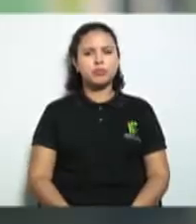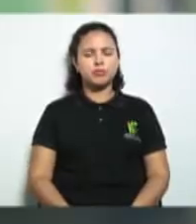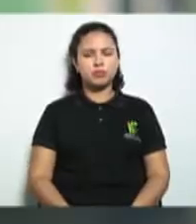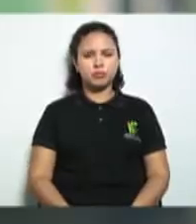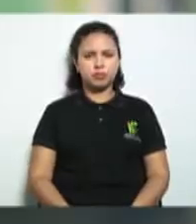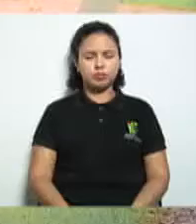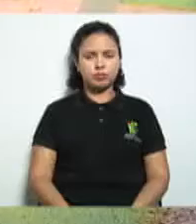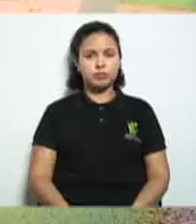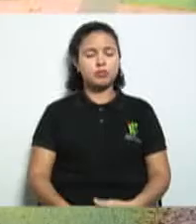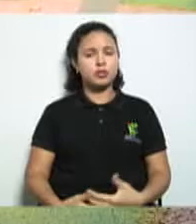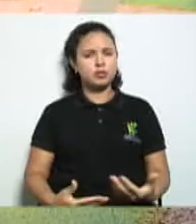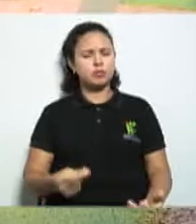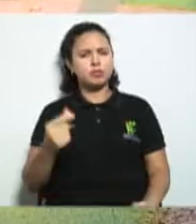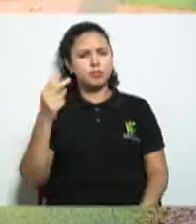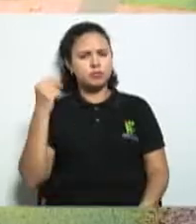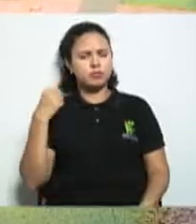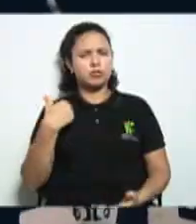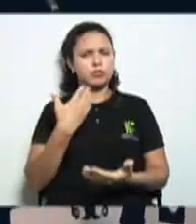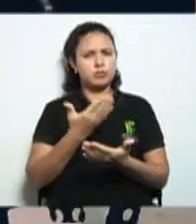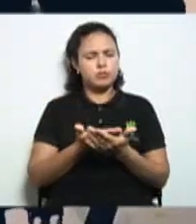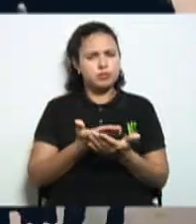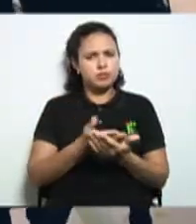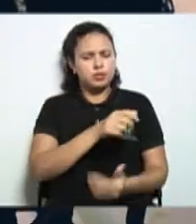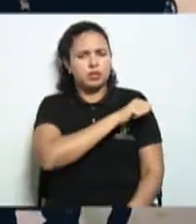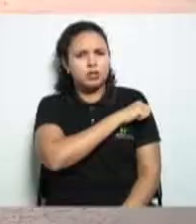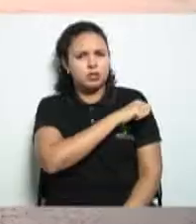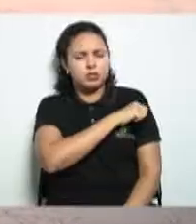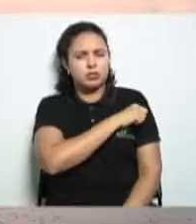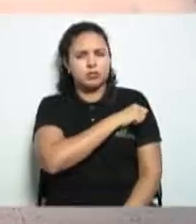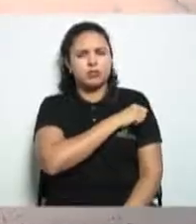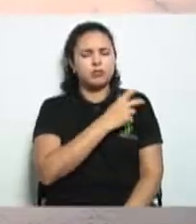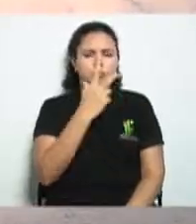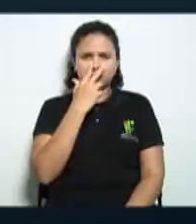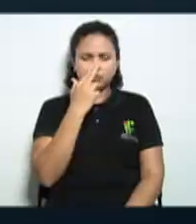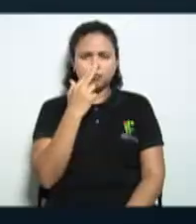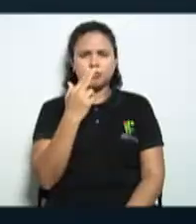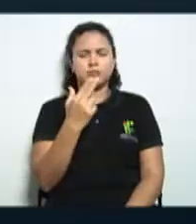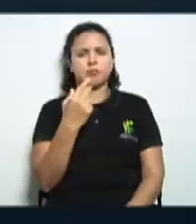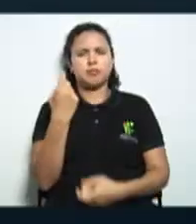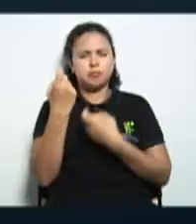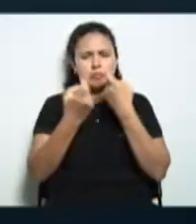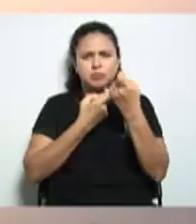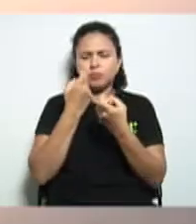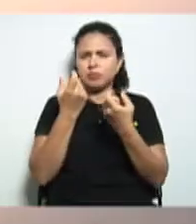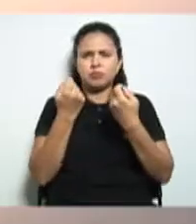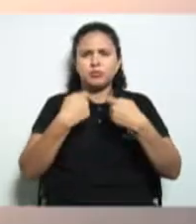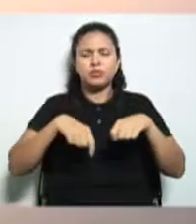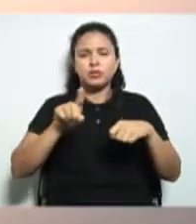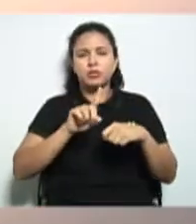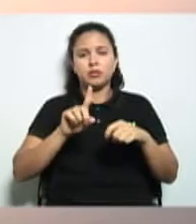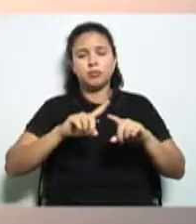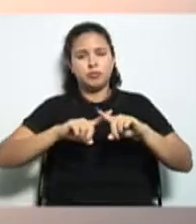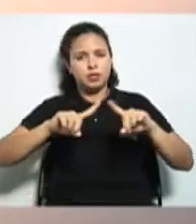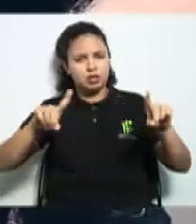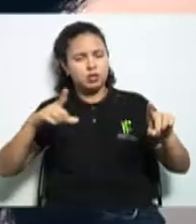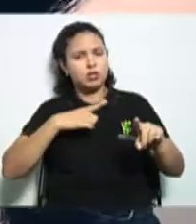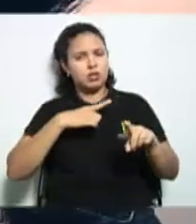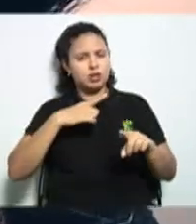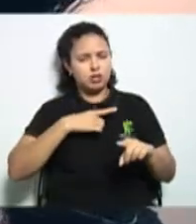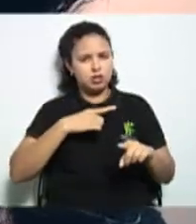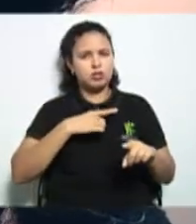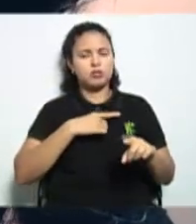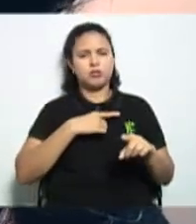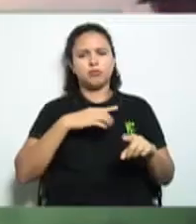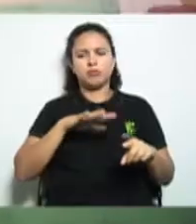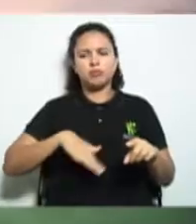Nos tempos de estudantes, o mundo parece um pouco despreocupado. Mas os desafios para o mercado de trabalho devem ser encarados desde